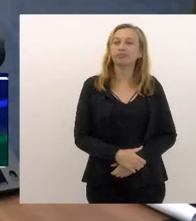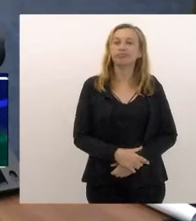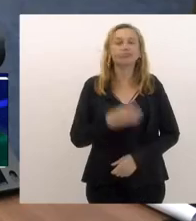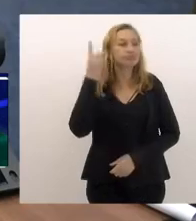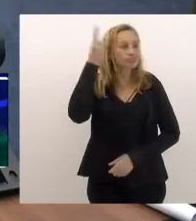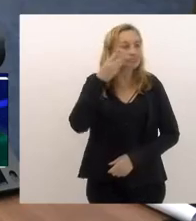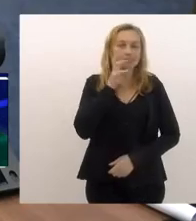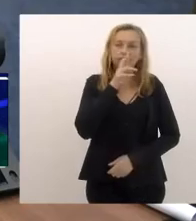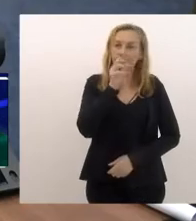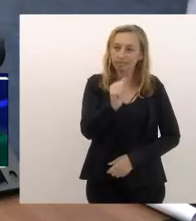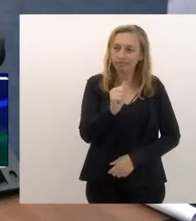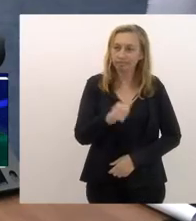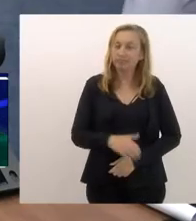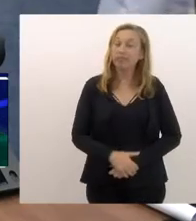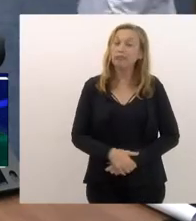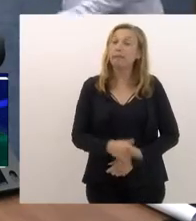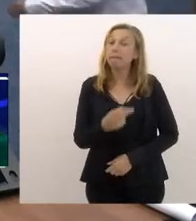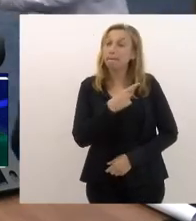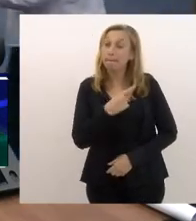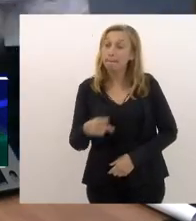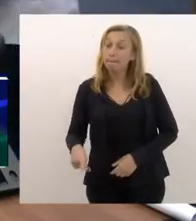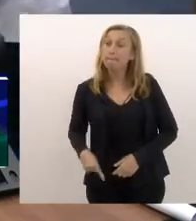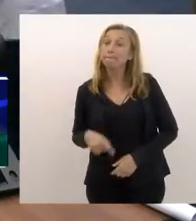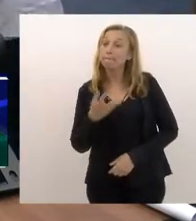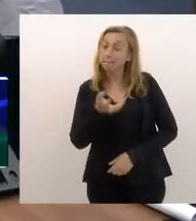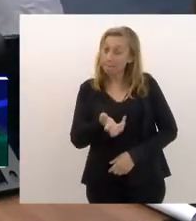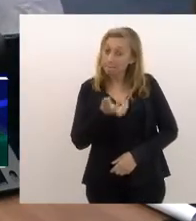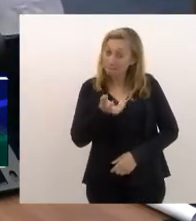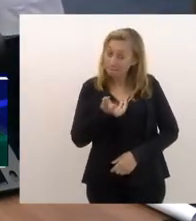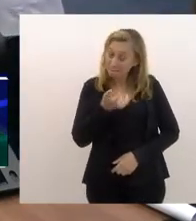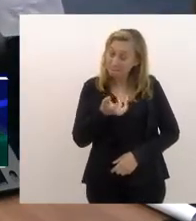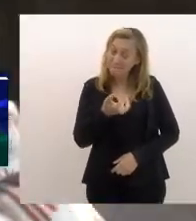Deputado Rodrigo Amorim. Presidente,